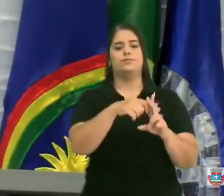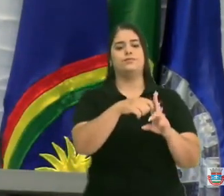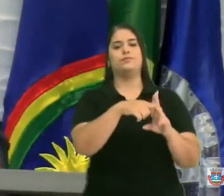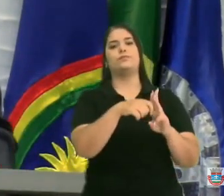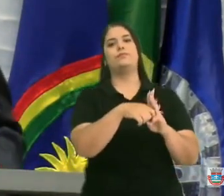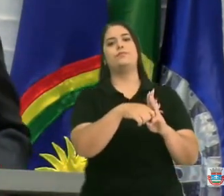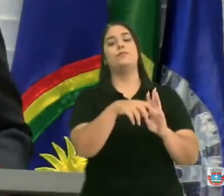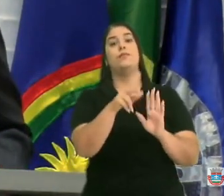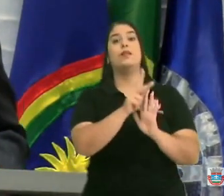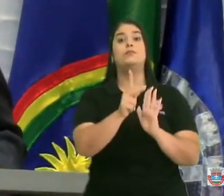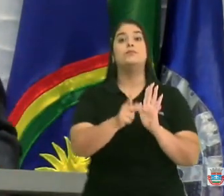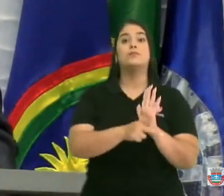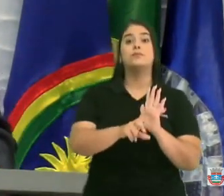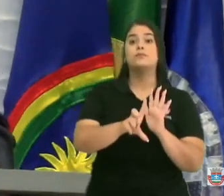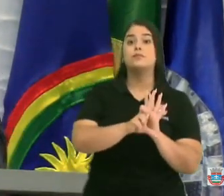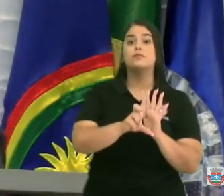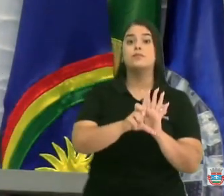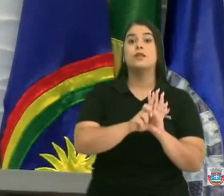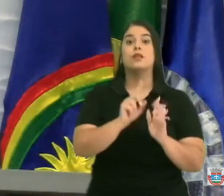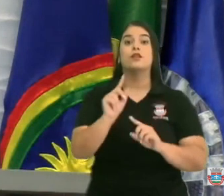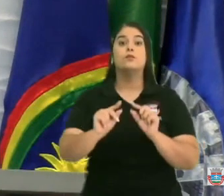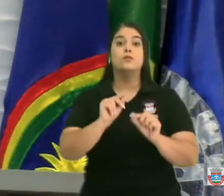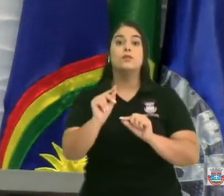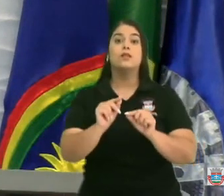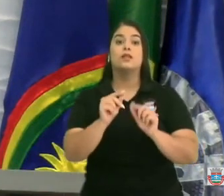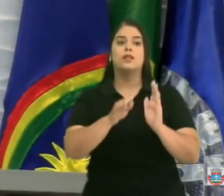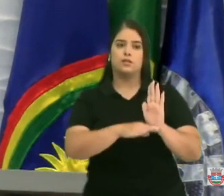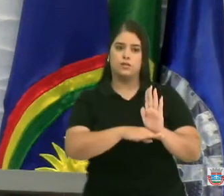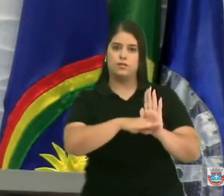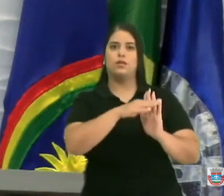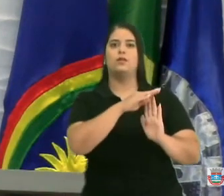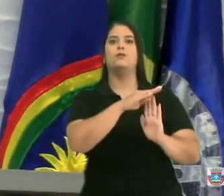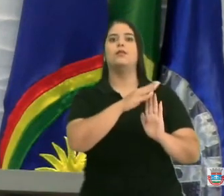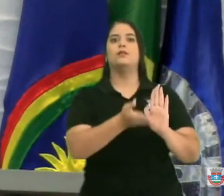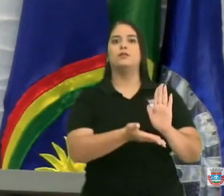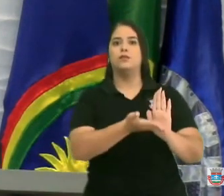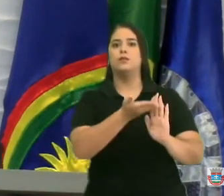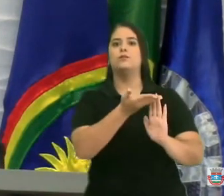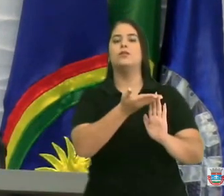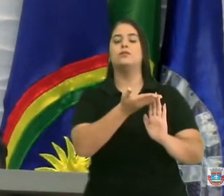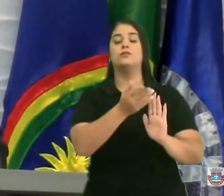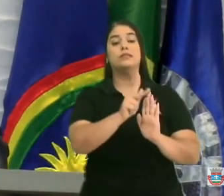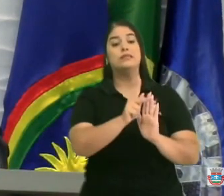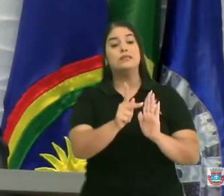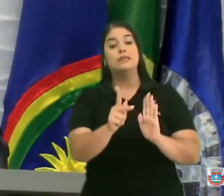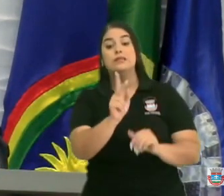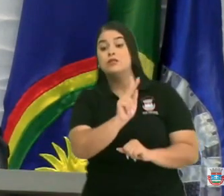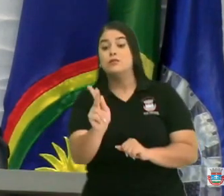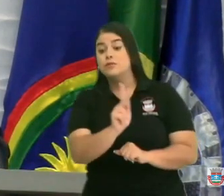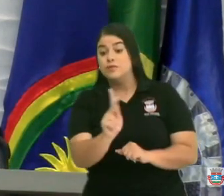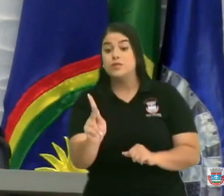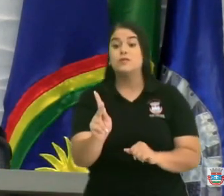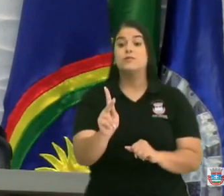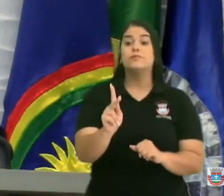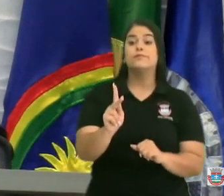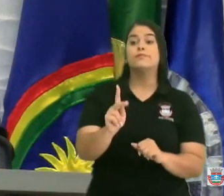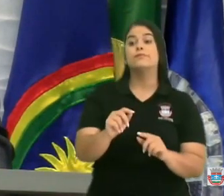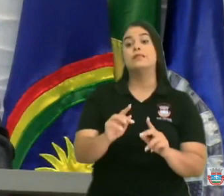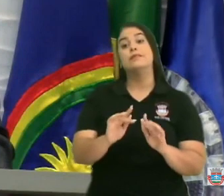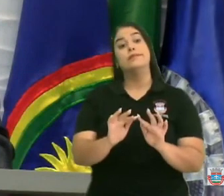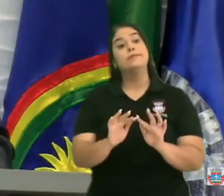Um projeto de lei que visa dar o aumento aos professores e